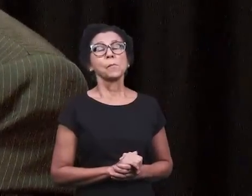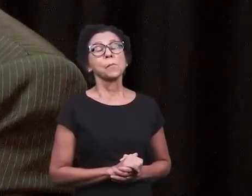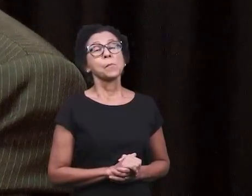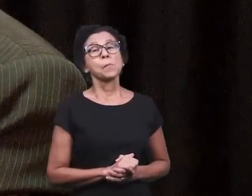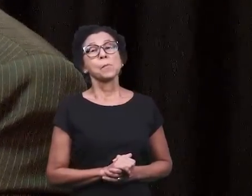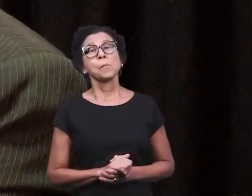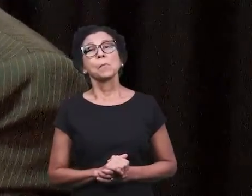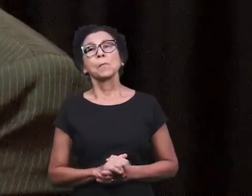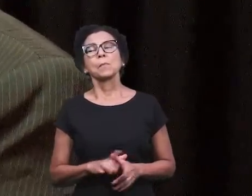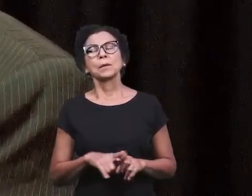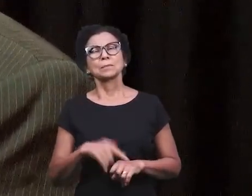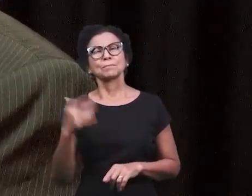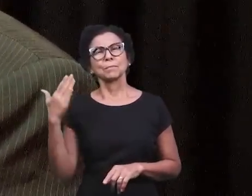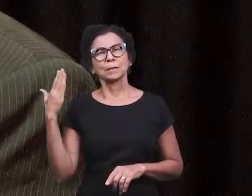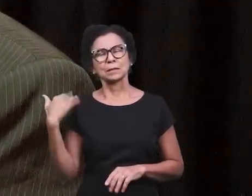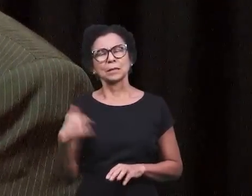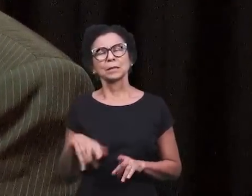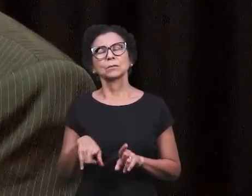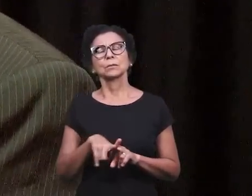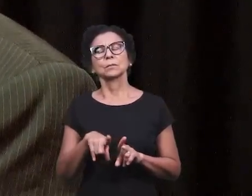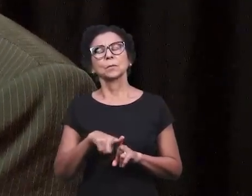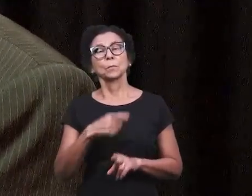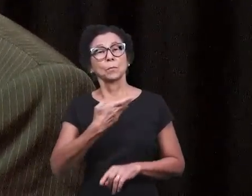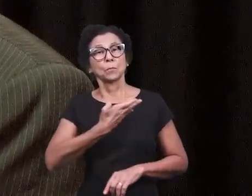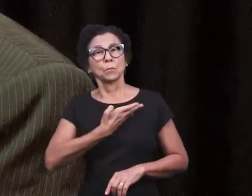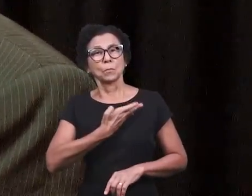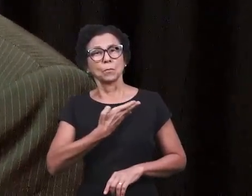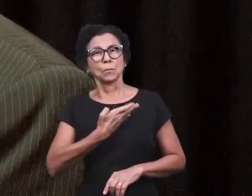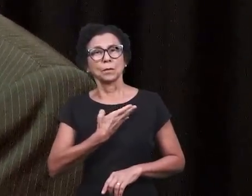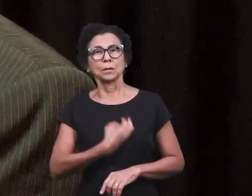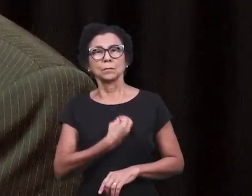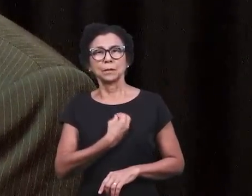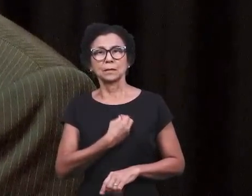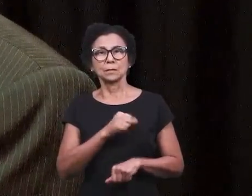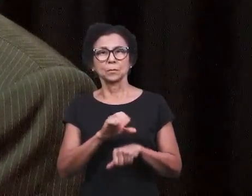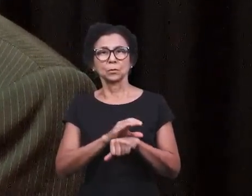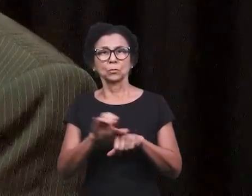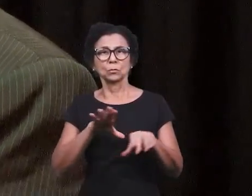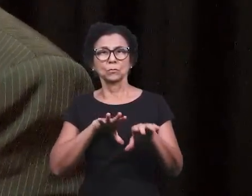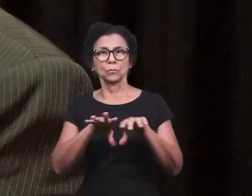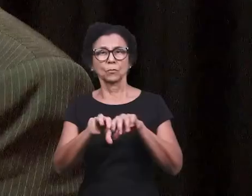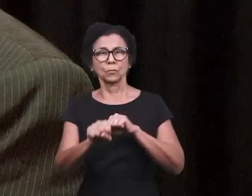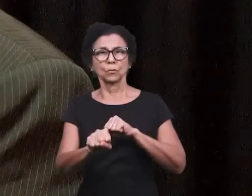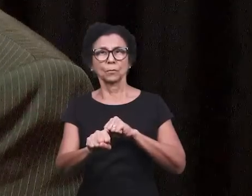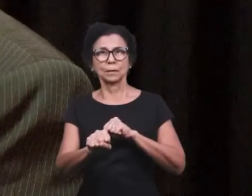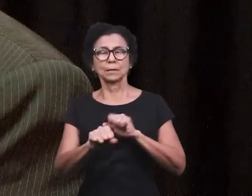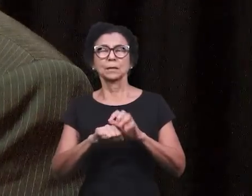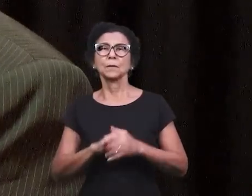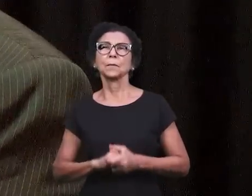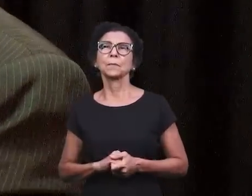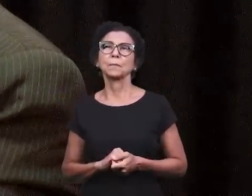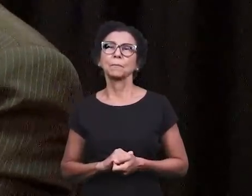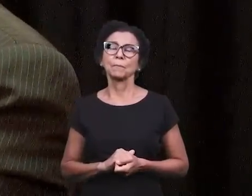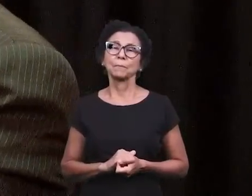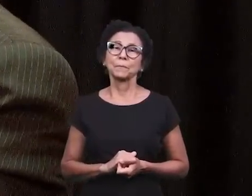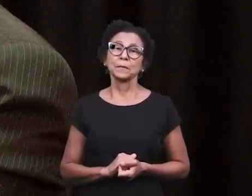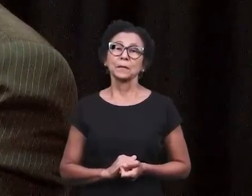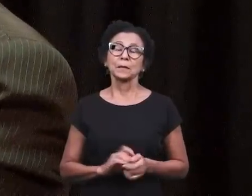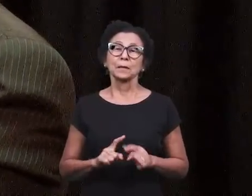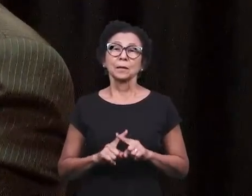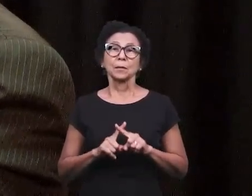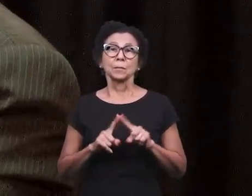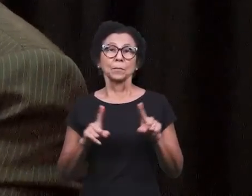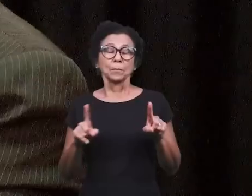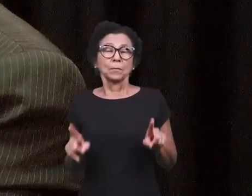colegas meus que já haviam participado também do curso de formação anterior, subjúdice. Só que nessa